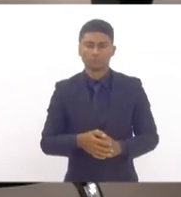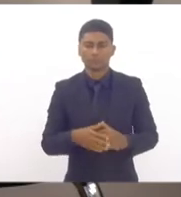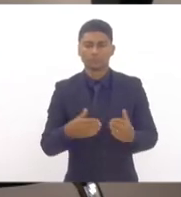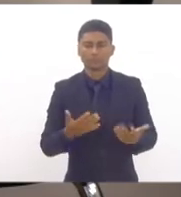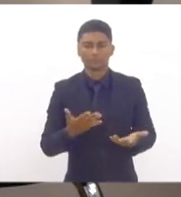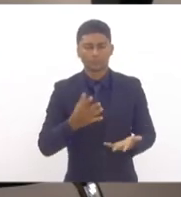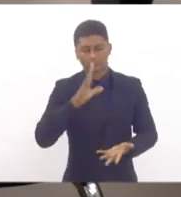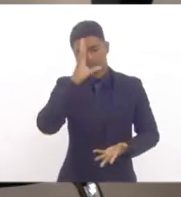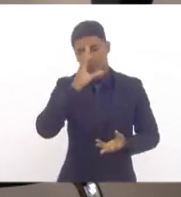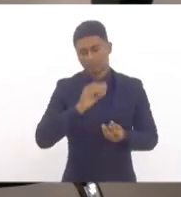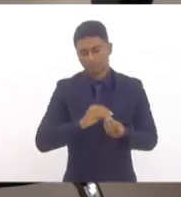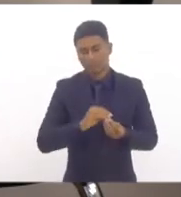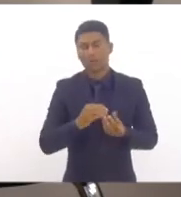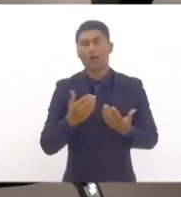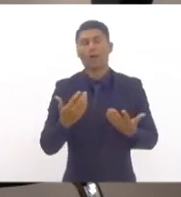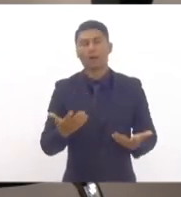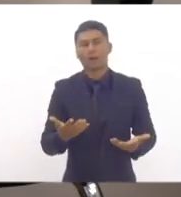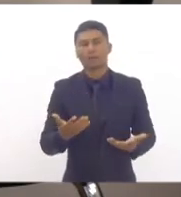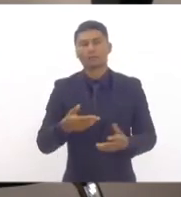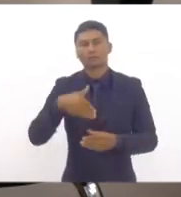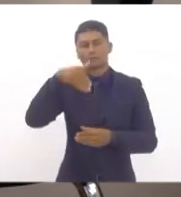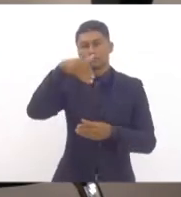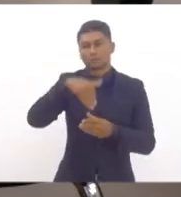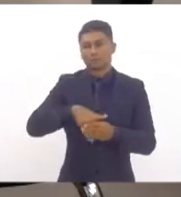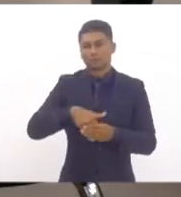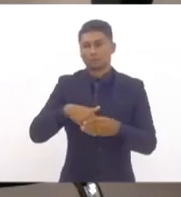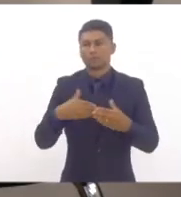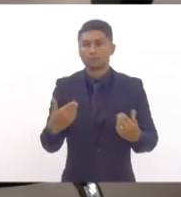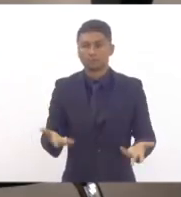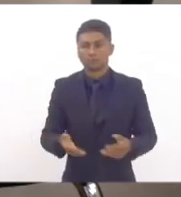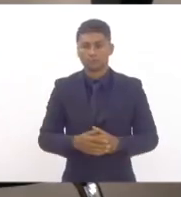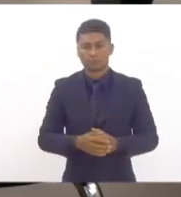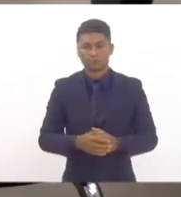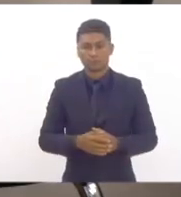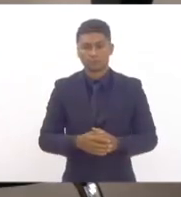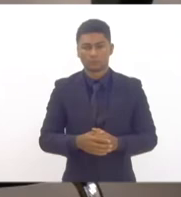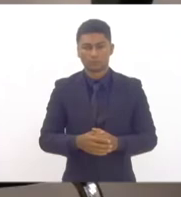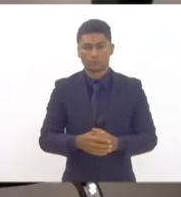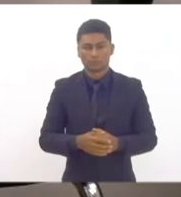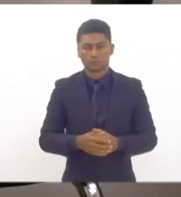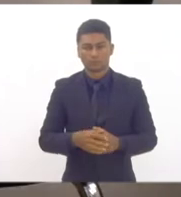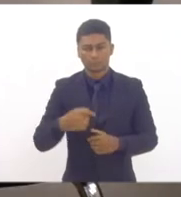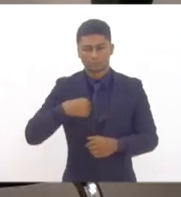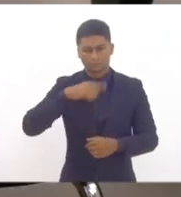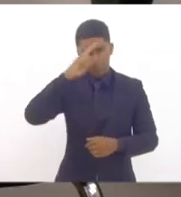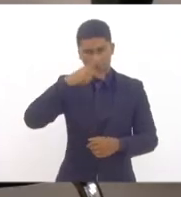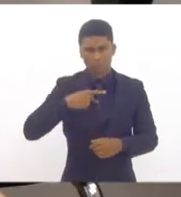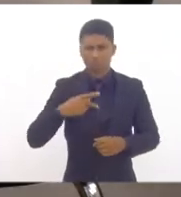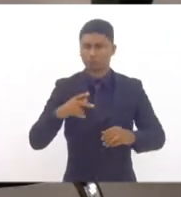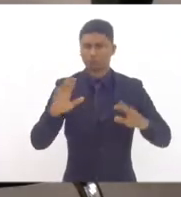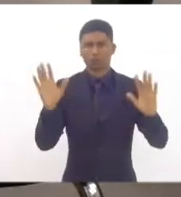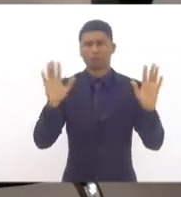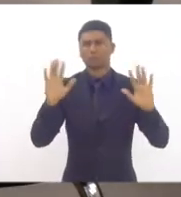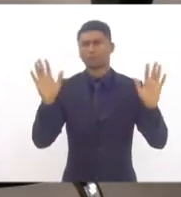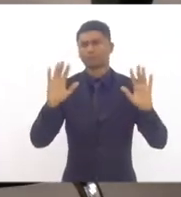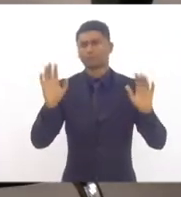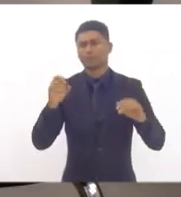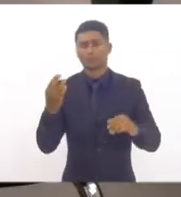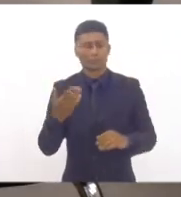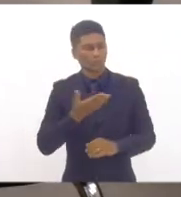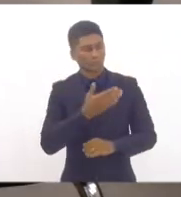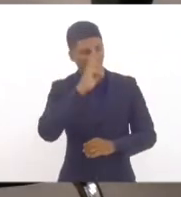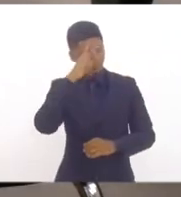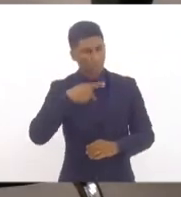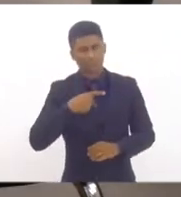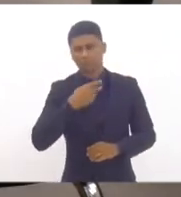seria o nosso voto aqui hoje. Tá? Não manifesta de forma alguma uma posição exclusivamente minha ou da Fernanda